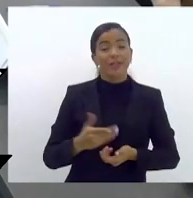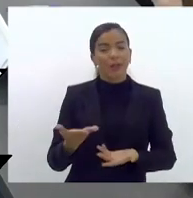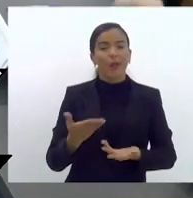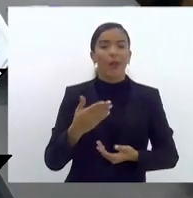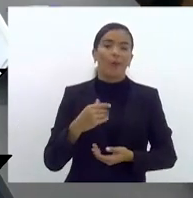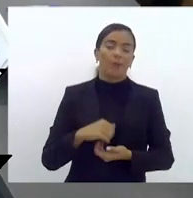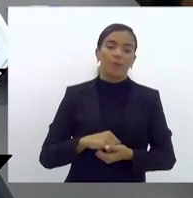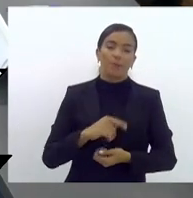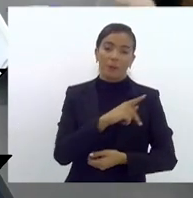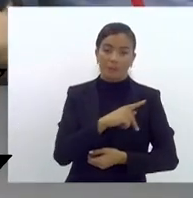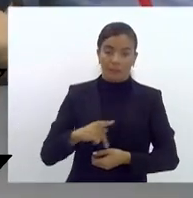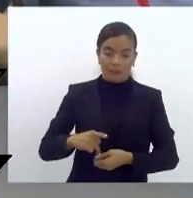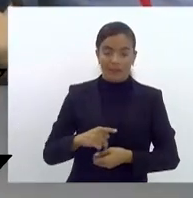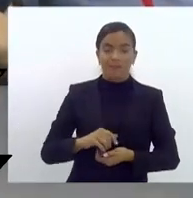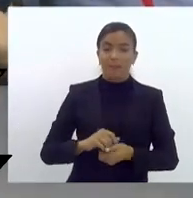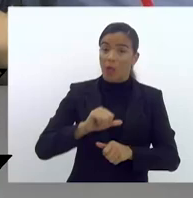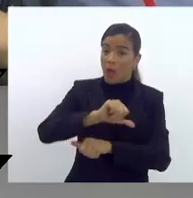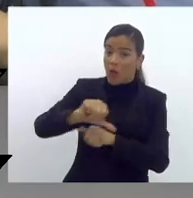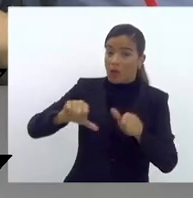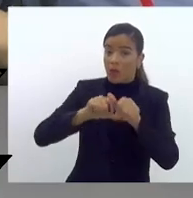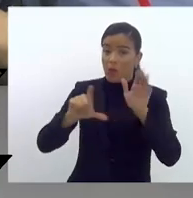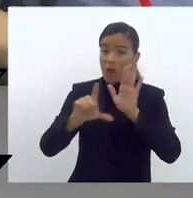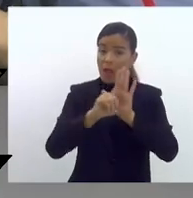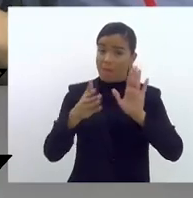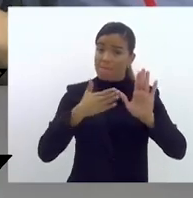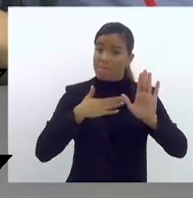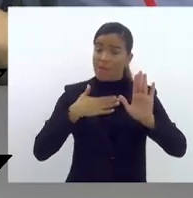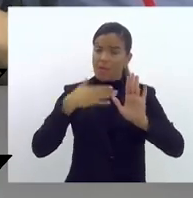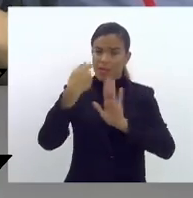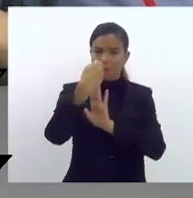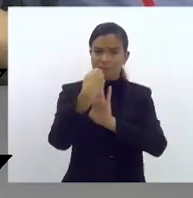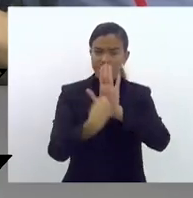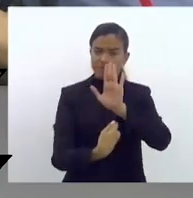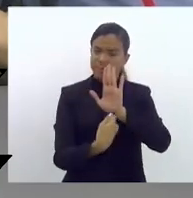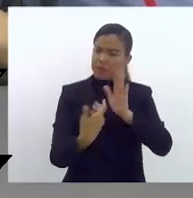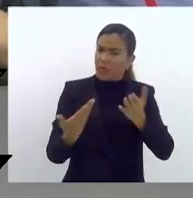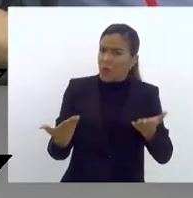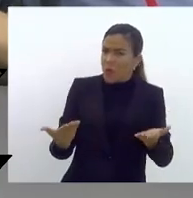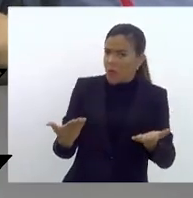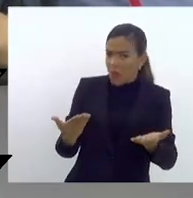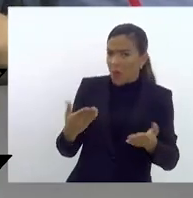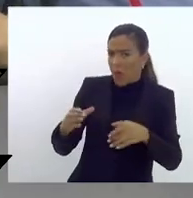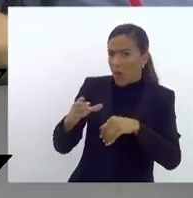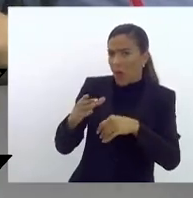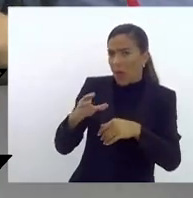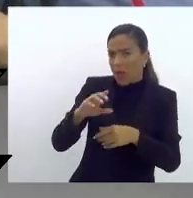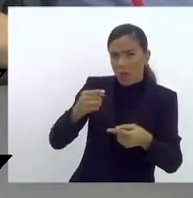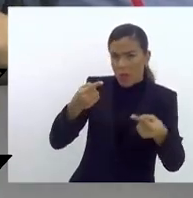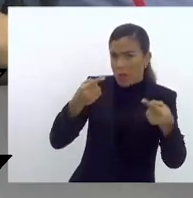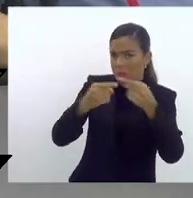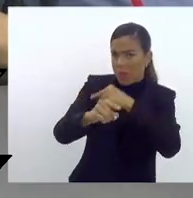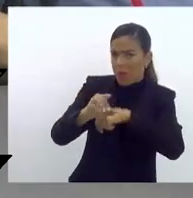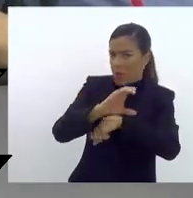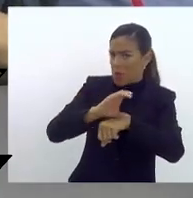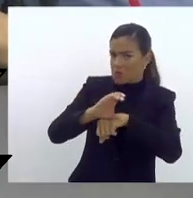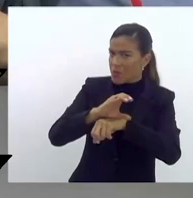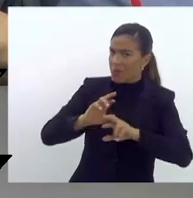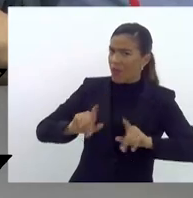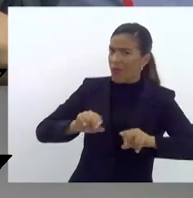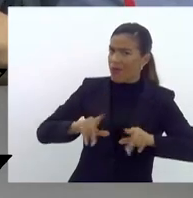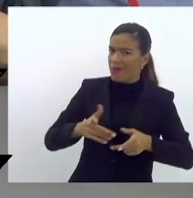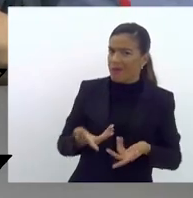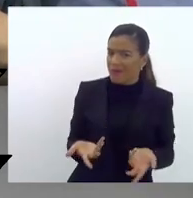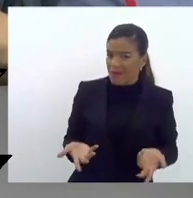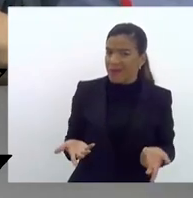esse projeto altera uma lei de minha autoria então quer dizer Incondicional não deve ser